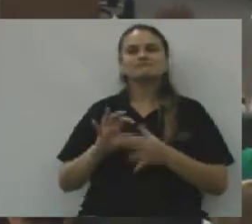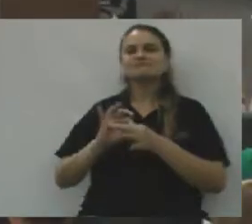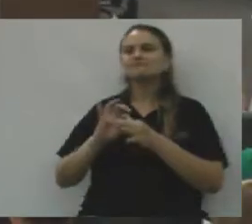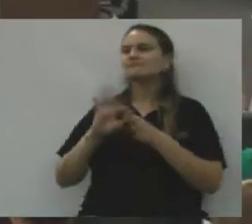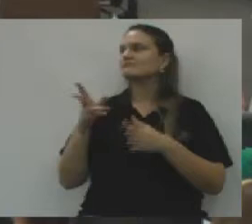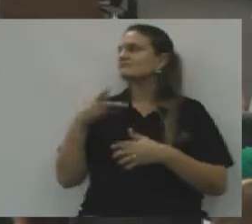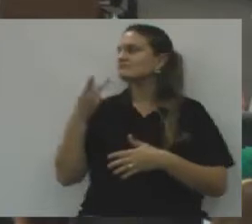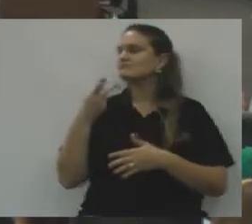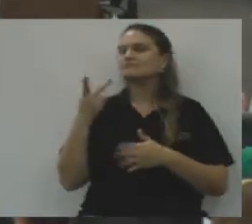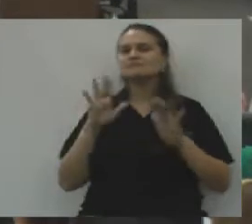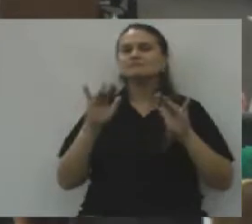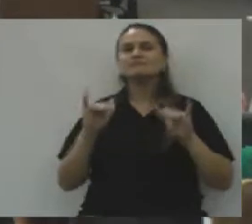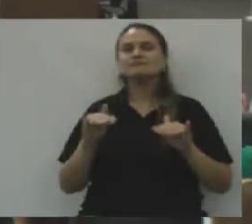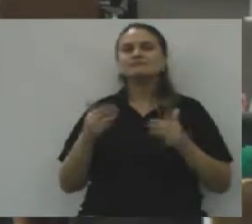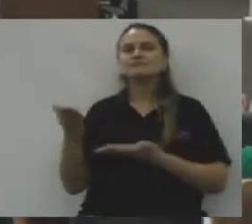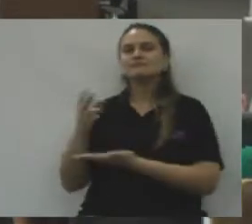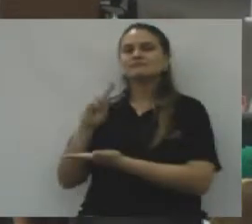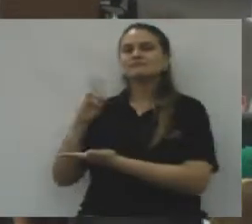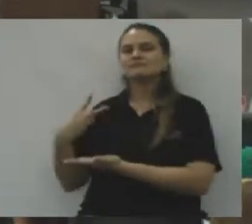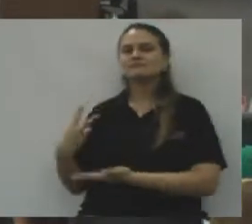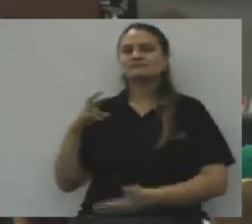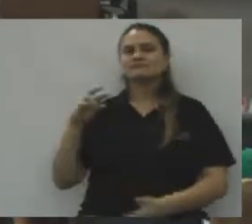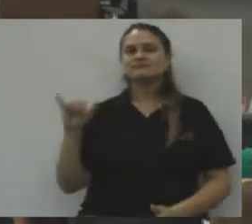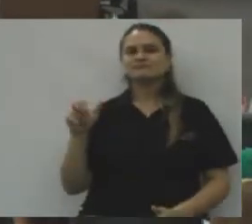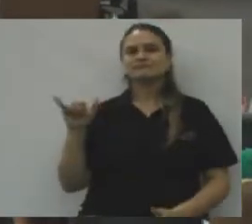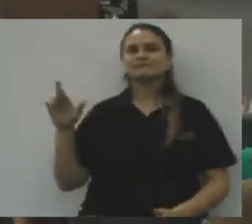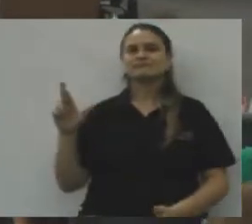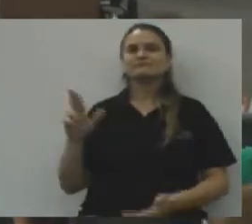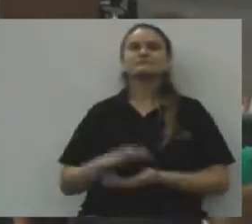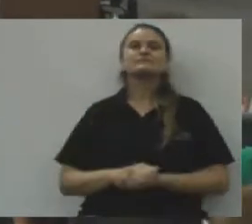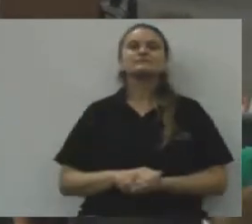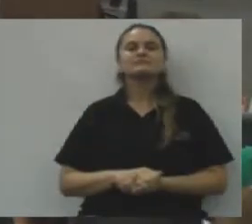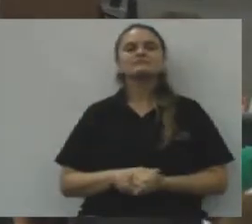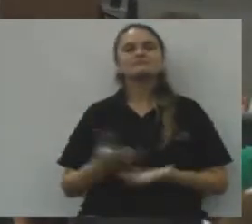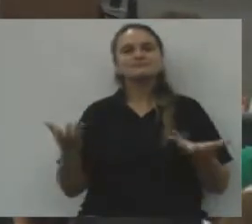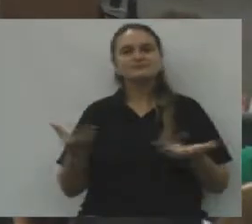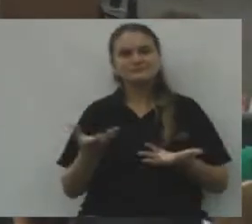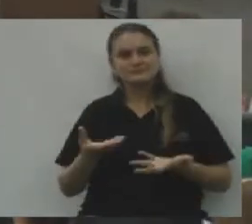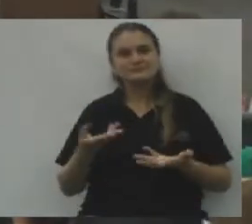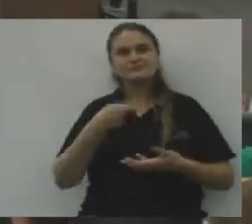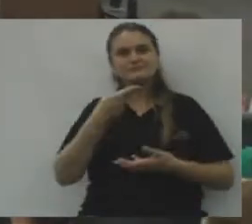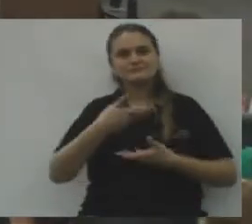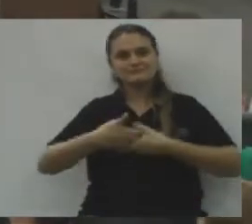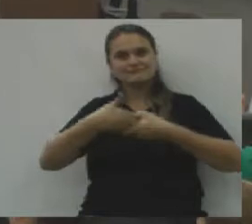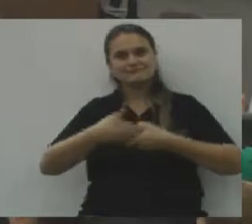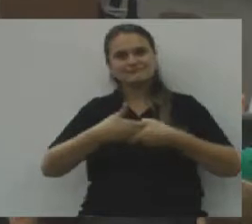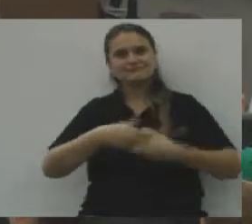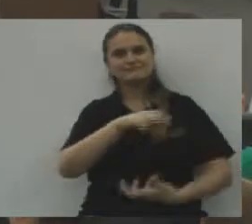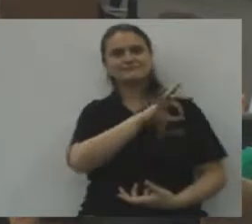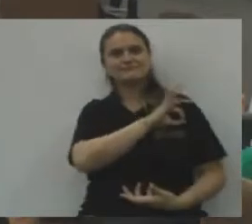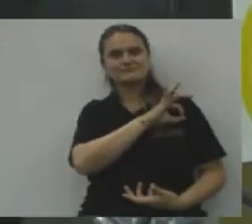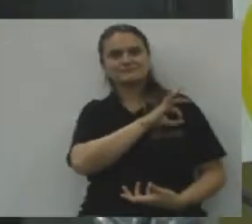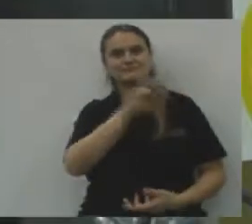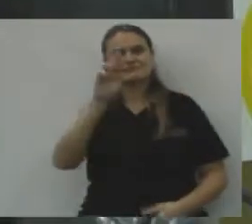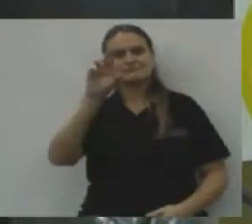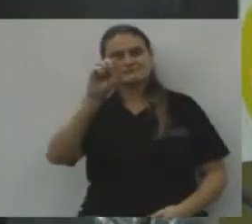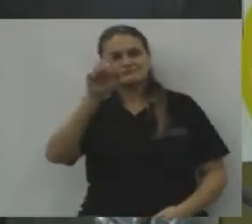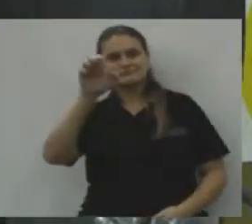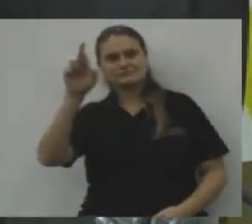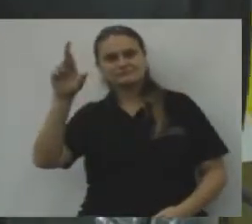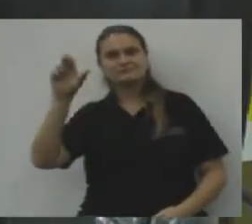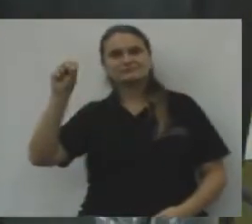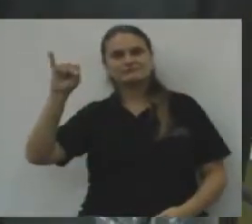Continua livre a palavra final, vereador Jair Brunhago. Quero aqui parabenizar os policiais, né, Roger Silva